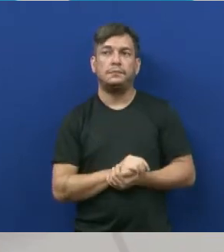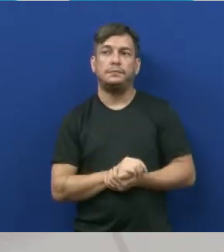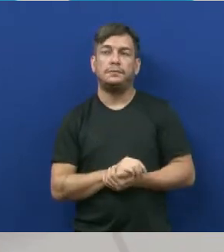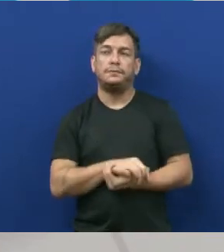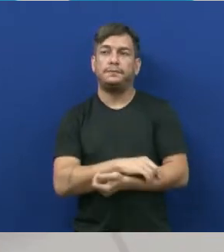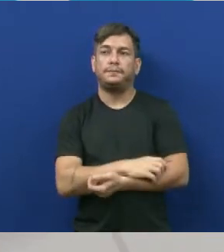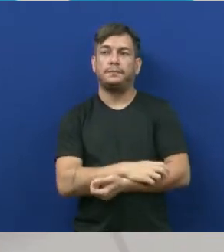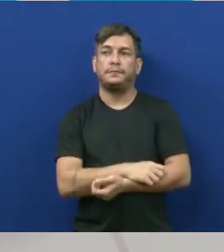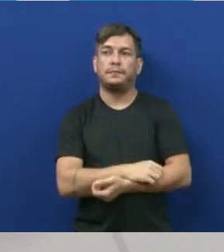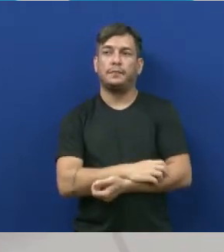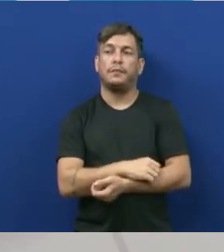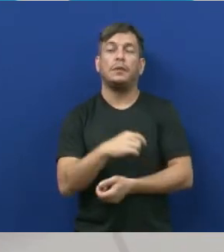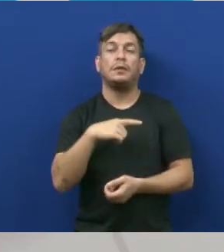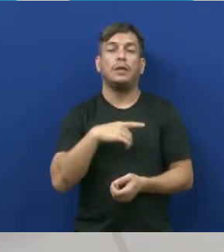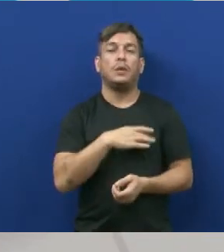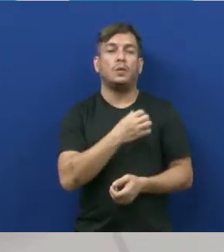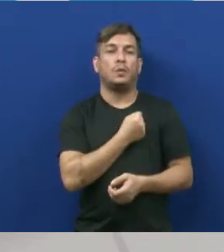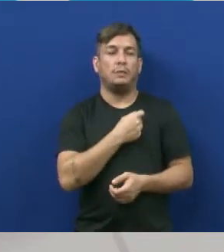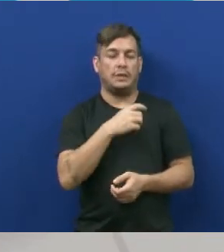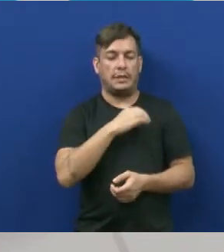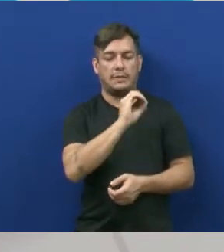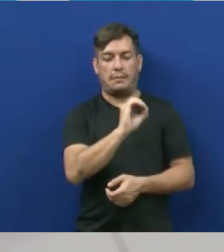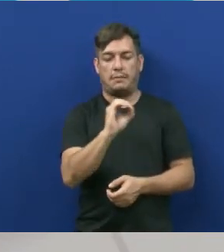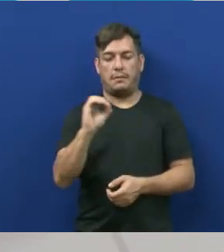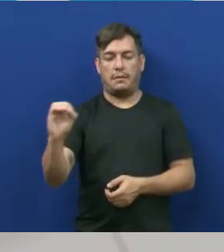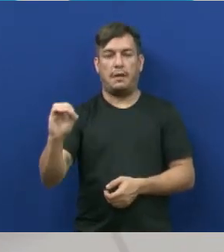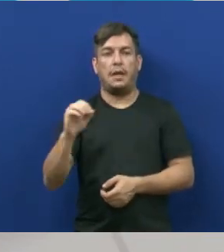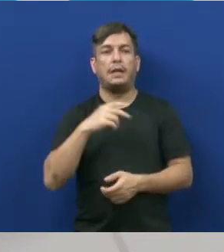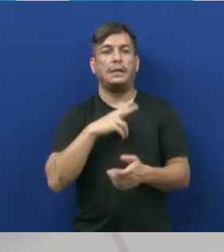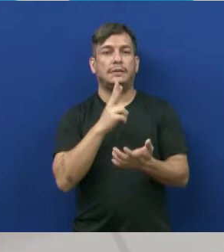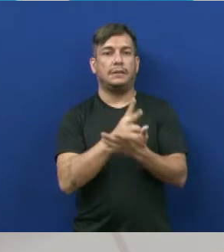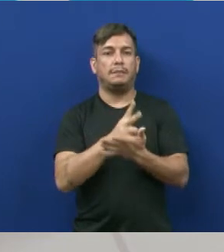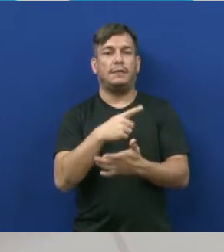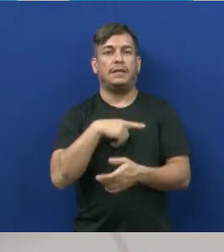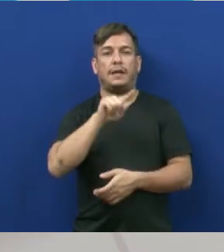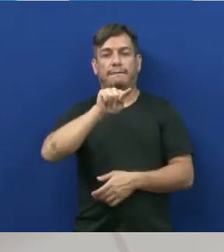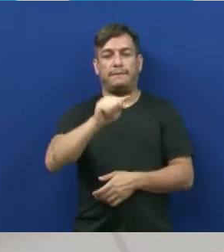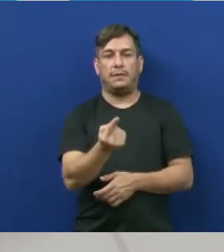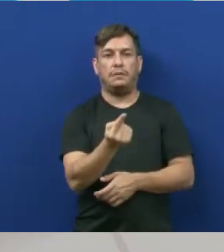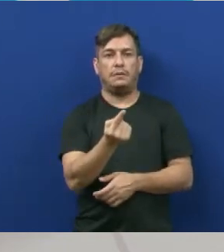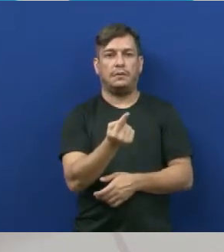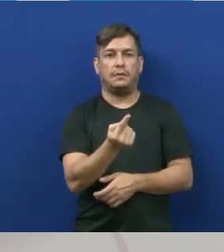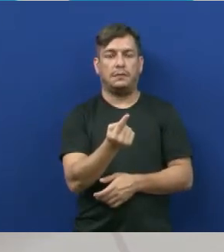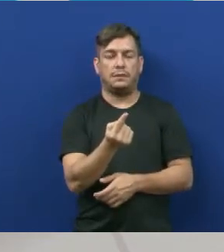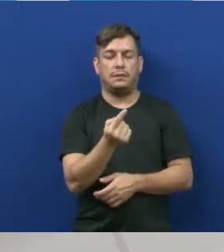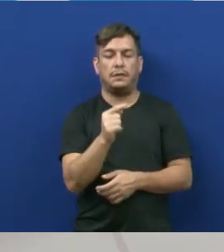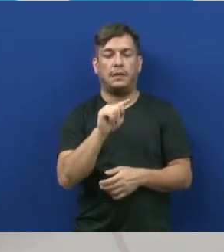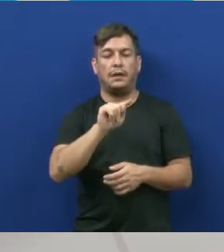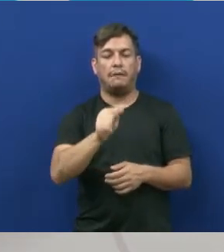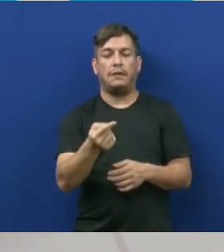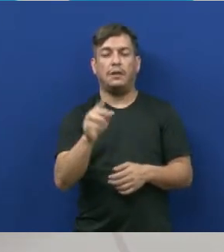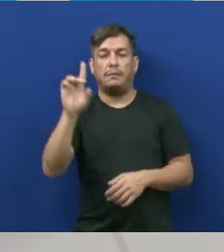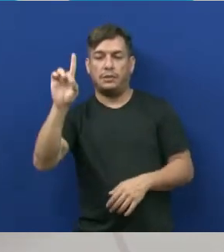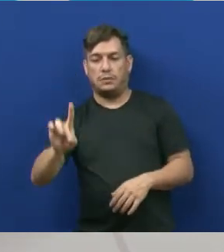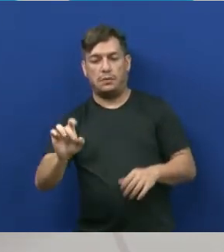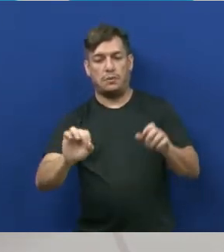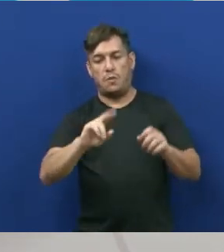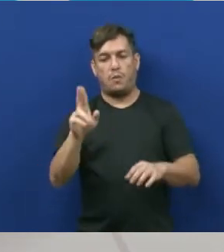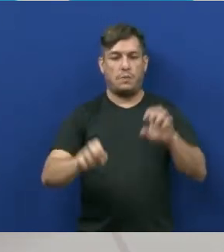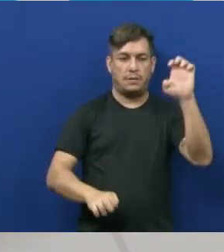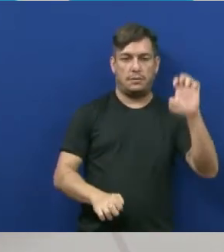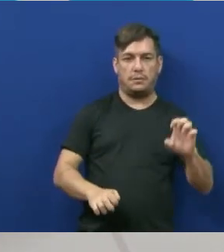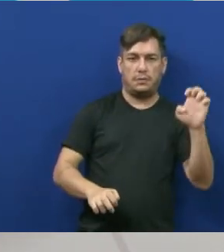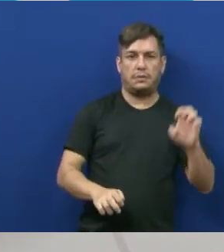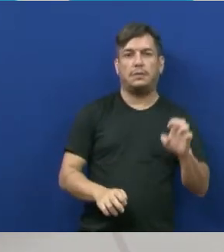algum número que tem muitos zeros, a gente vai sempre aparecer uma vírgula aí. E é trabalhando essa vírgula para a direita ou para a esquerda